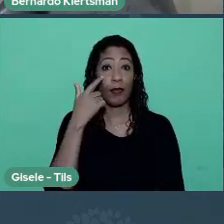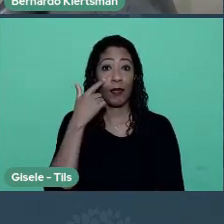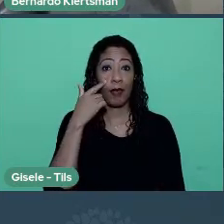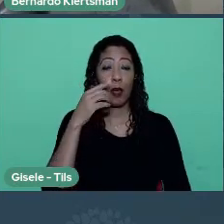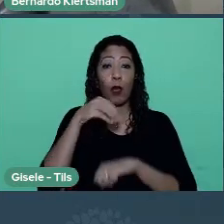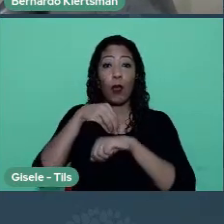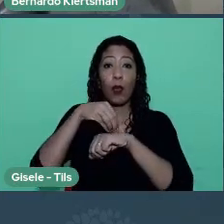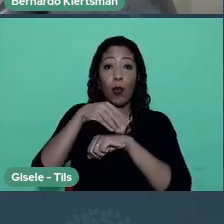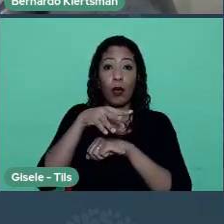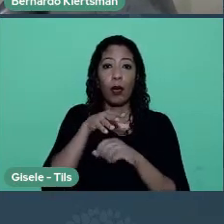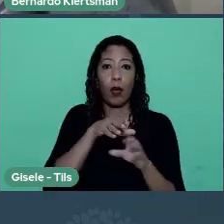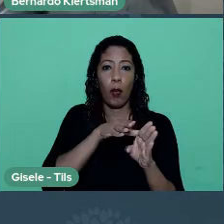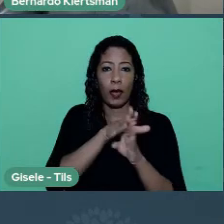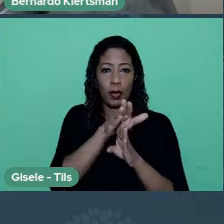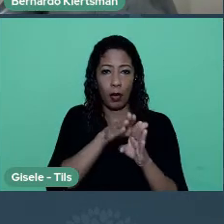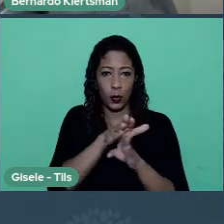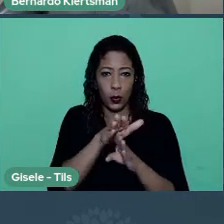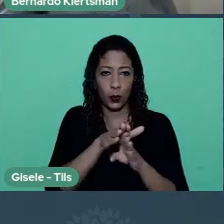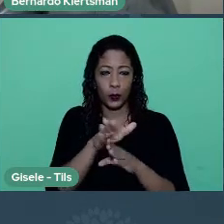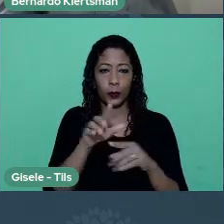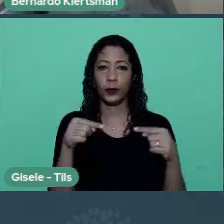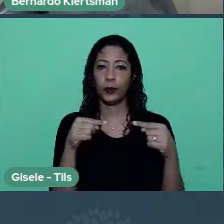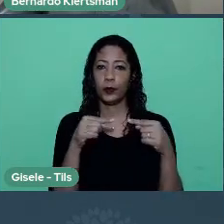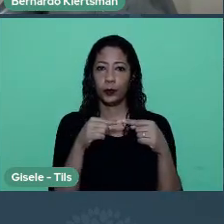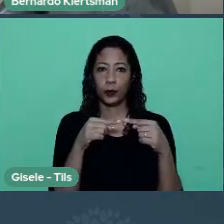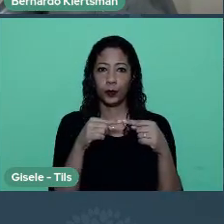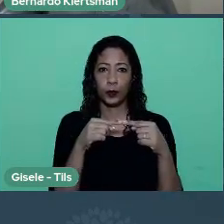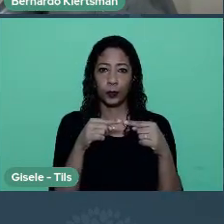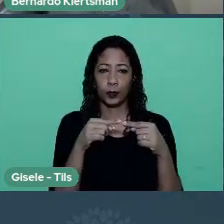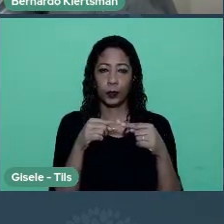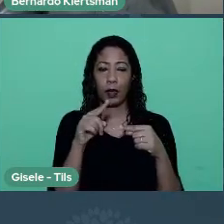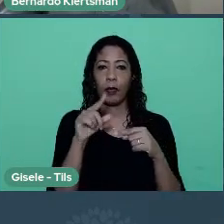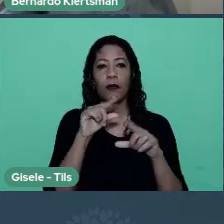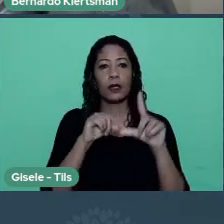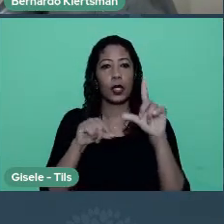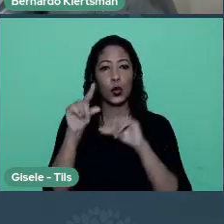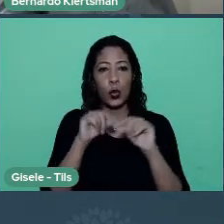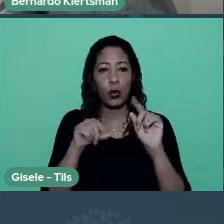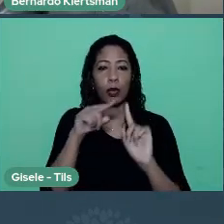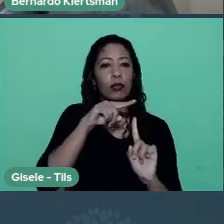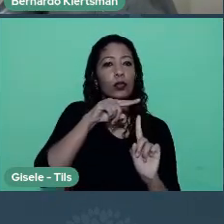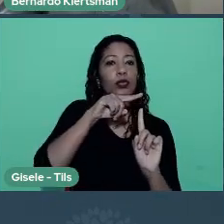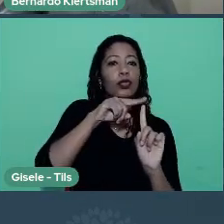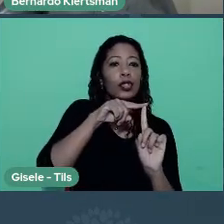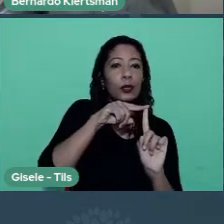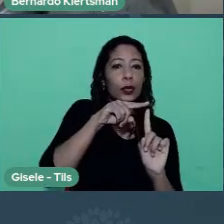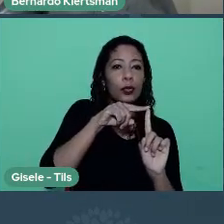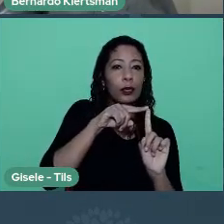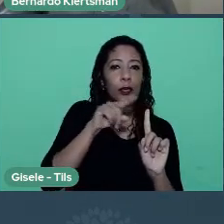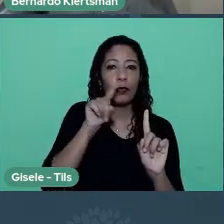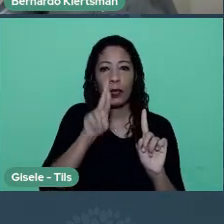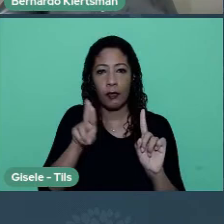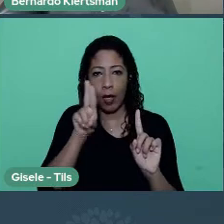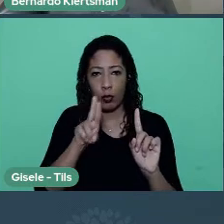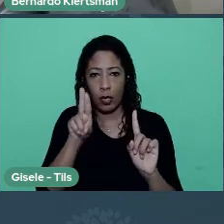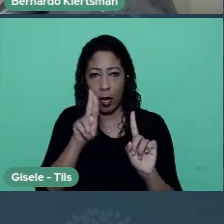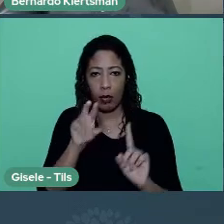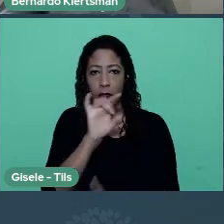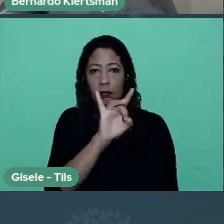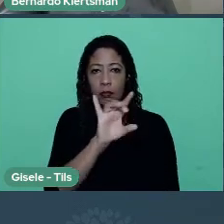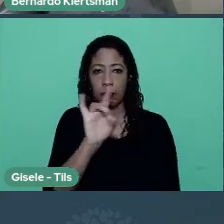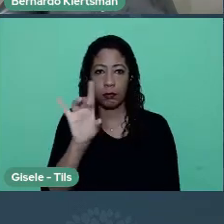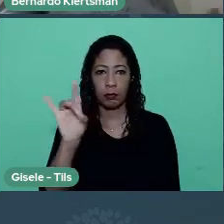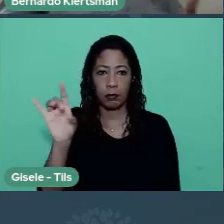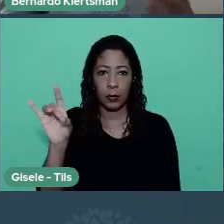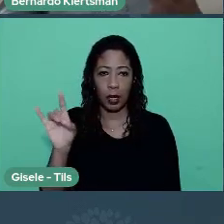para você oferecer, para você escolher o tipo de dispositivo que você vai usar para